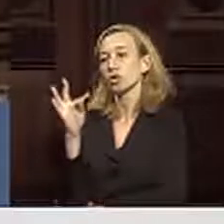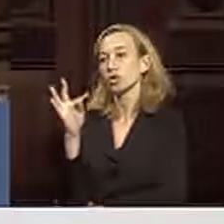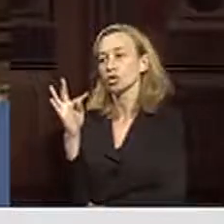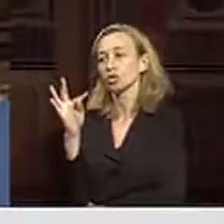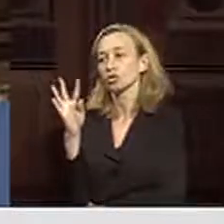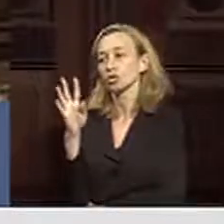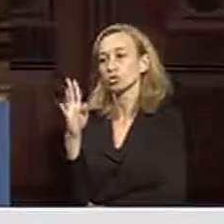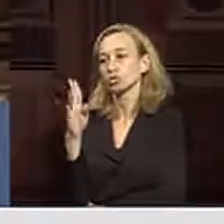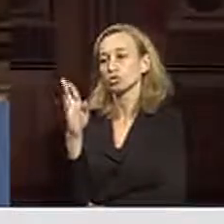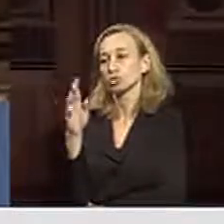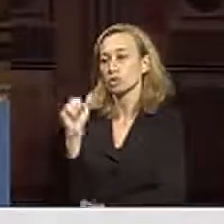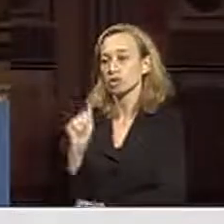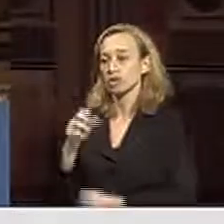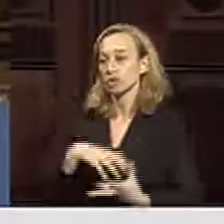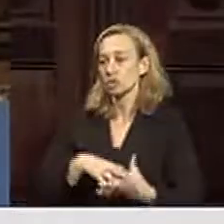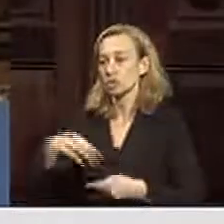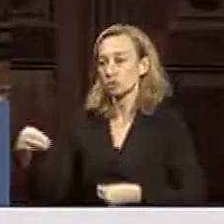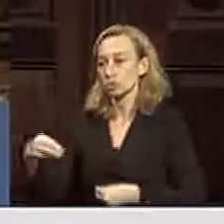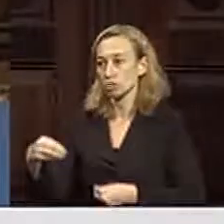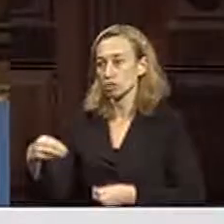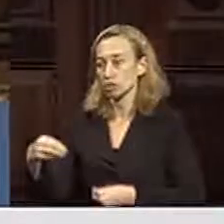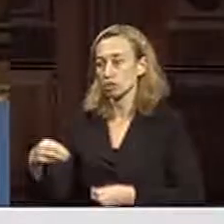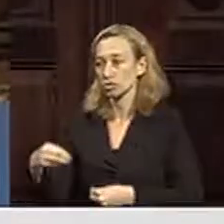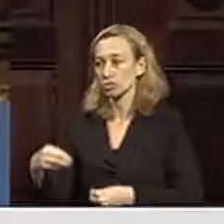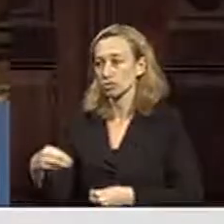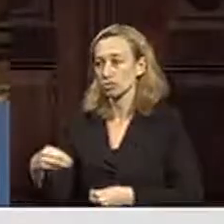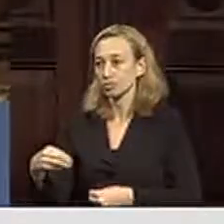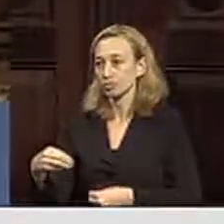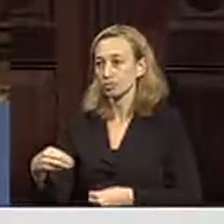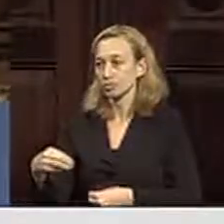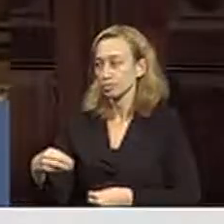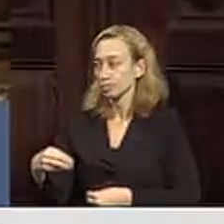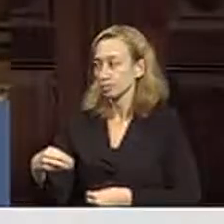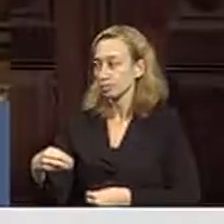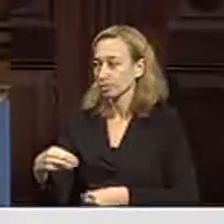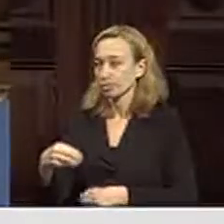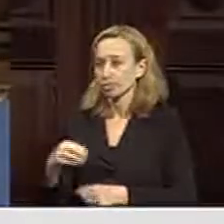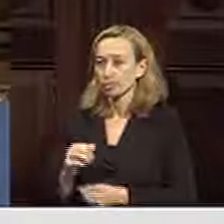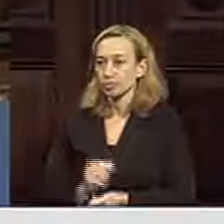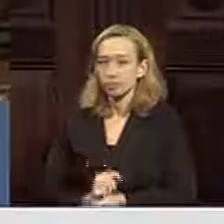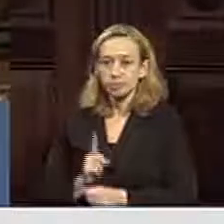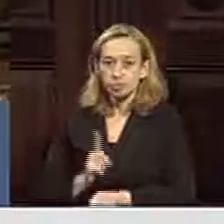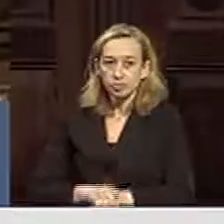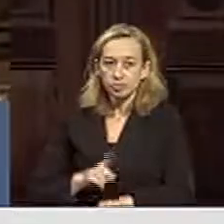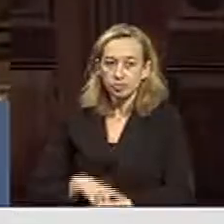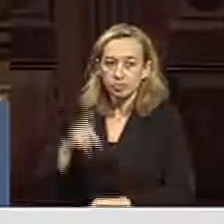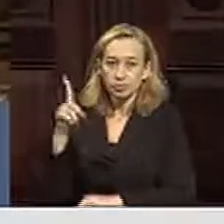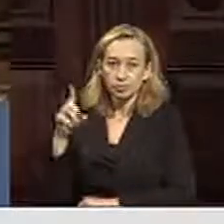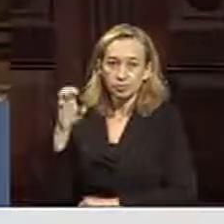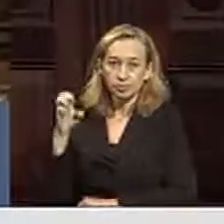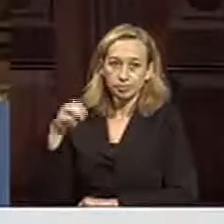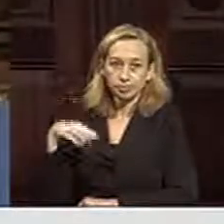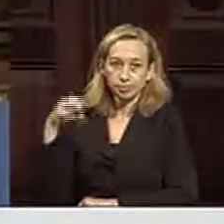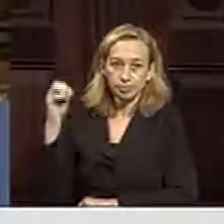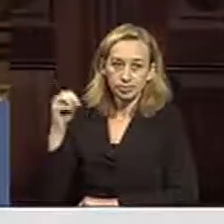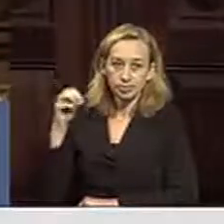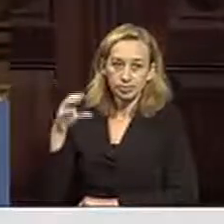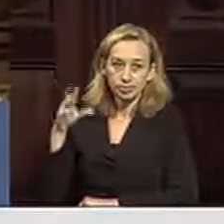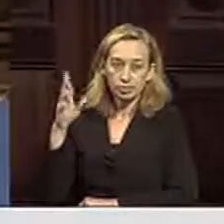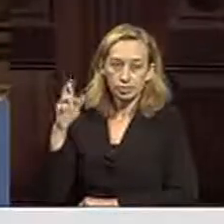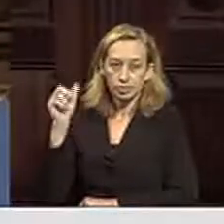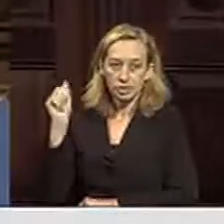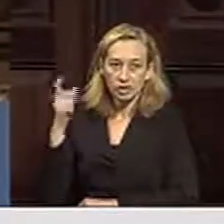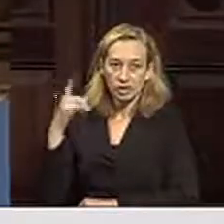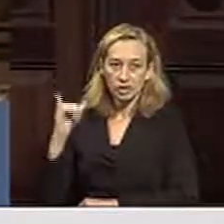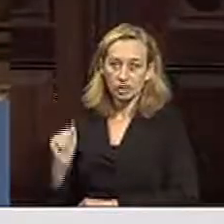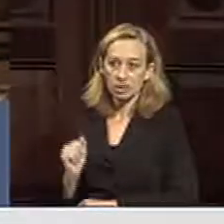desapareceram como preço de um momento onde a nossa democracia foi solapada em